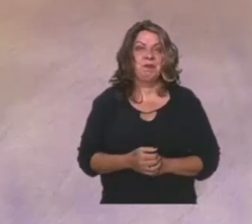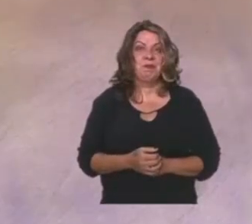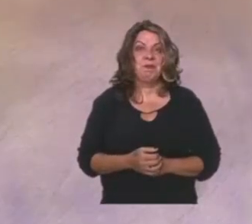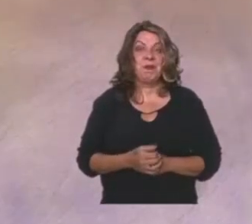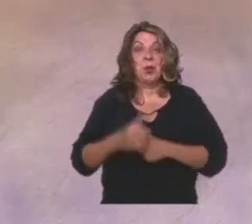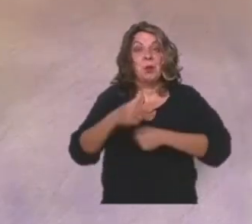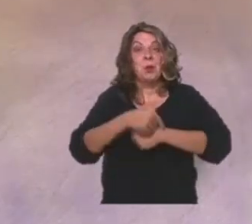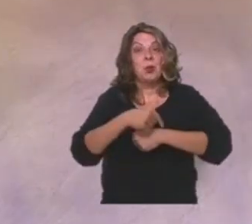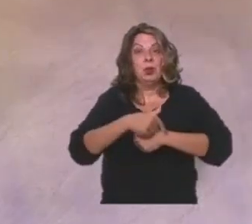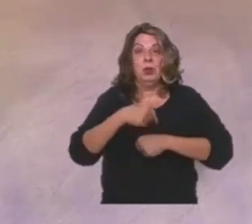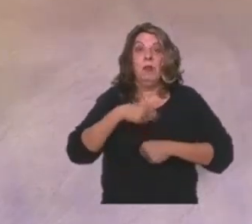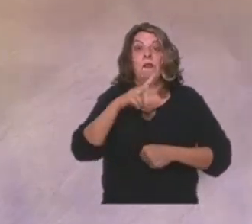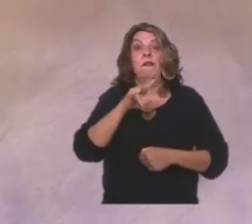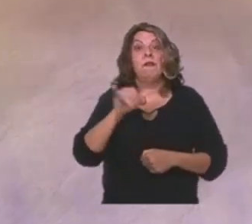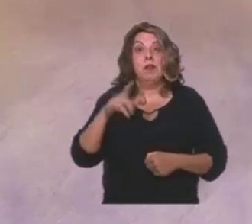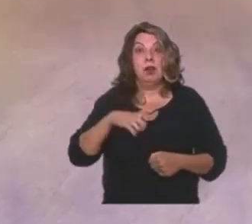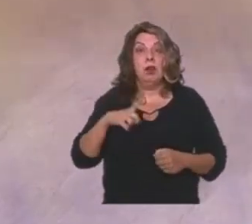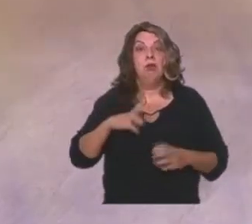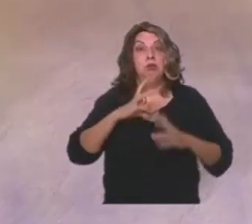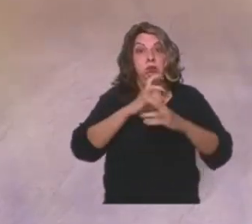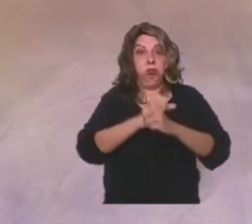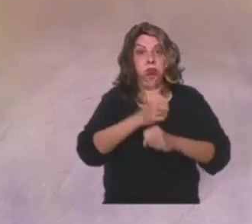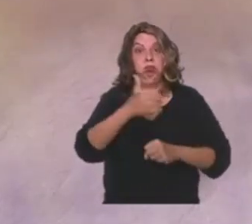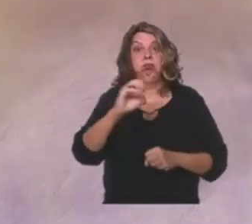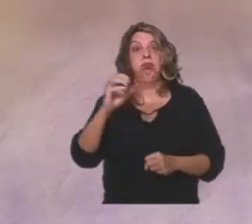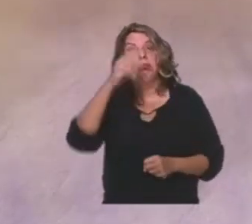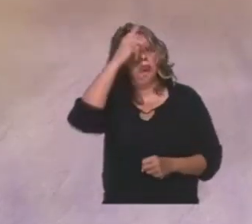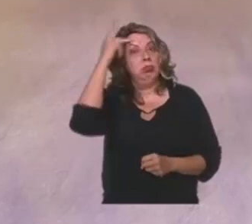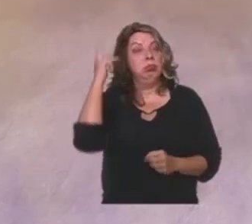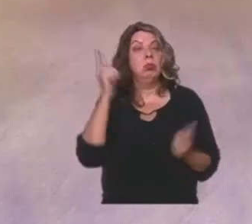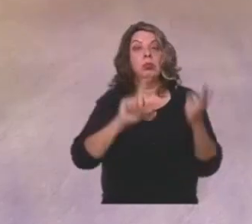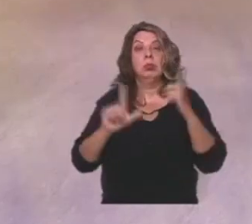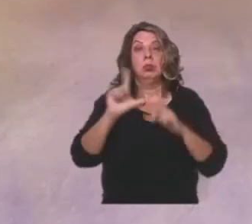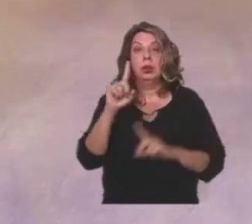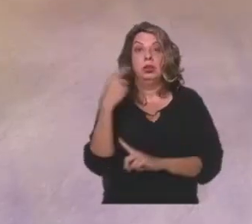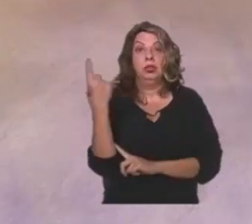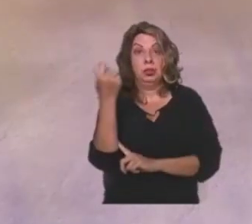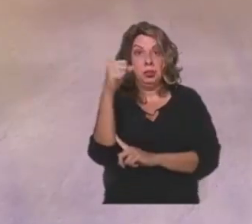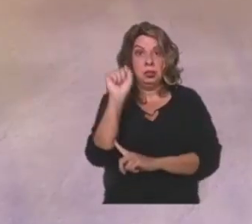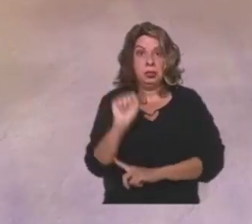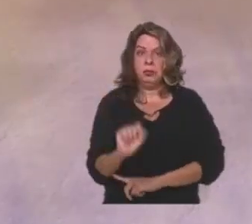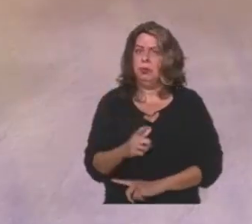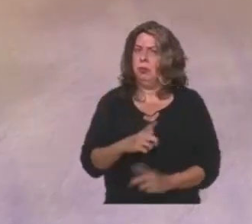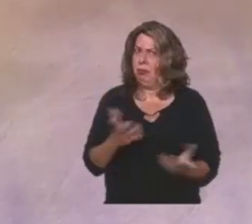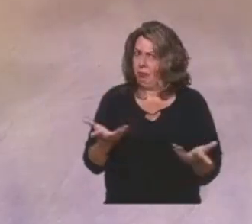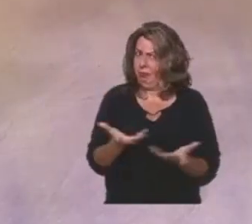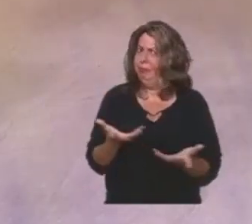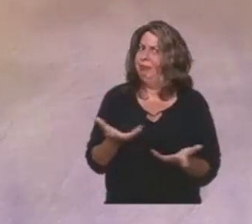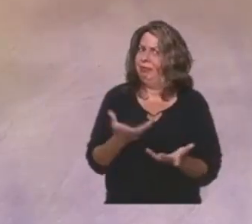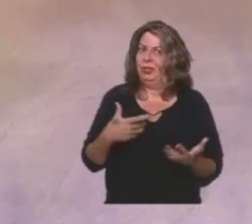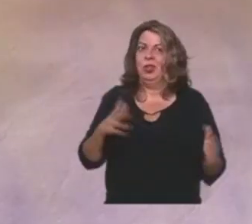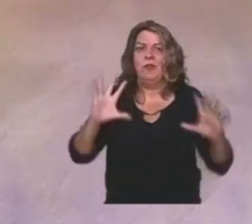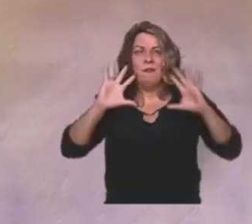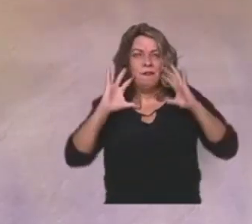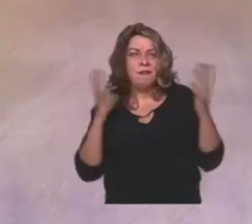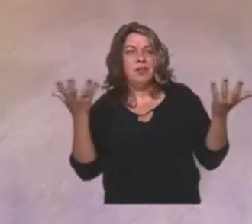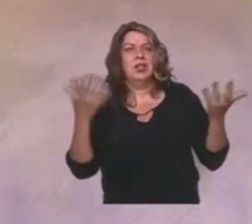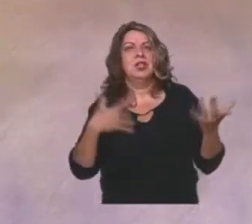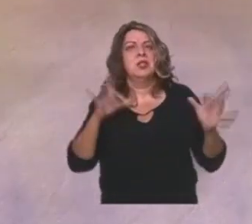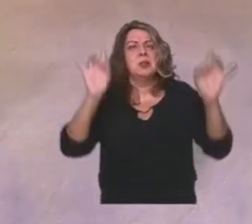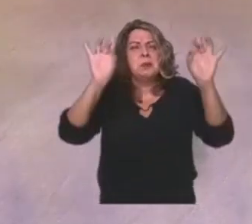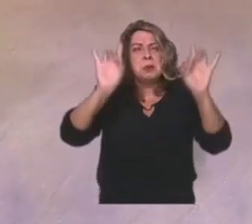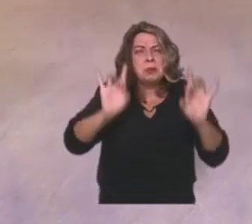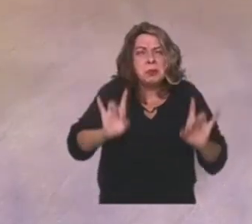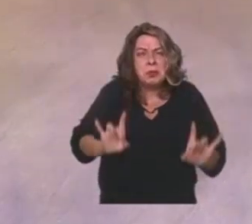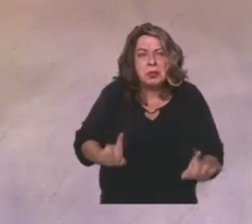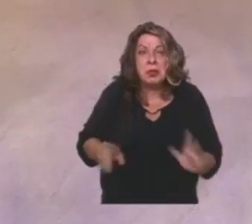100, só aí, são 100 pessoas contempladas. Serão 100 contemplados só no Gira Sergipe. É pra realmente fazer a festa. Hoje é especial